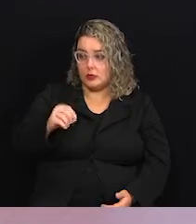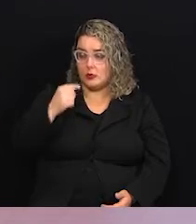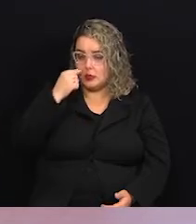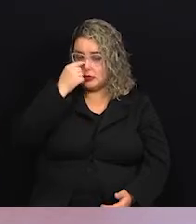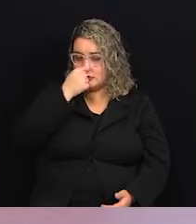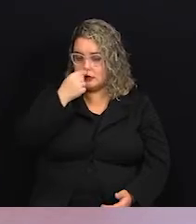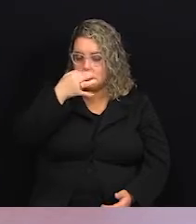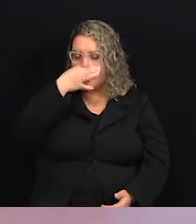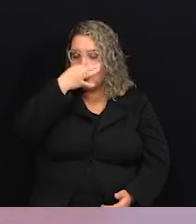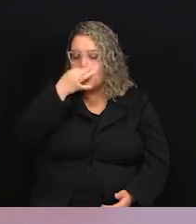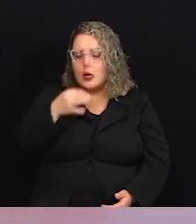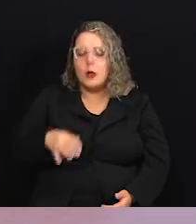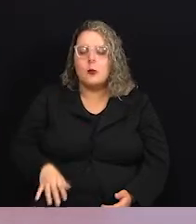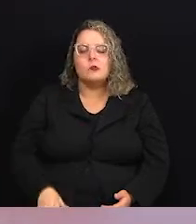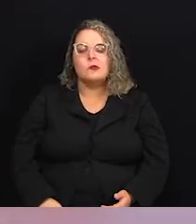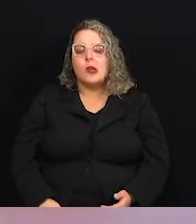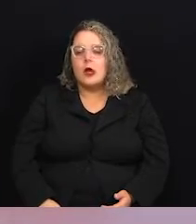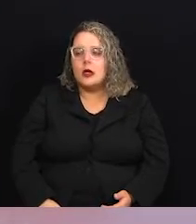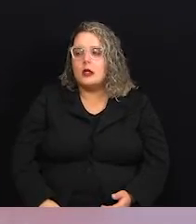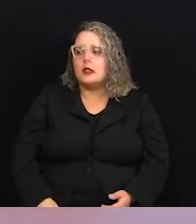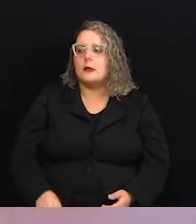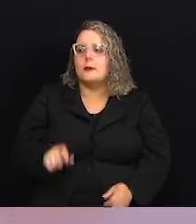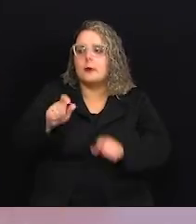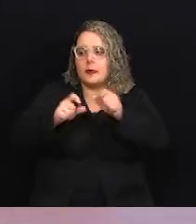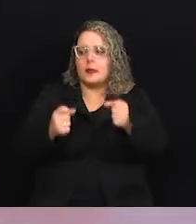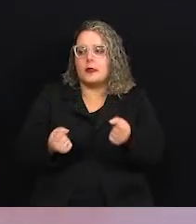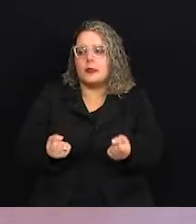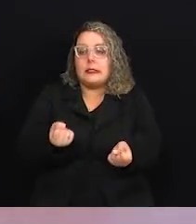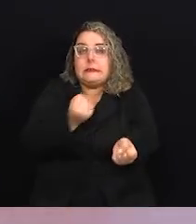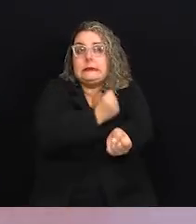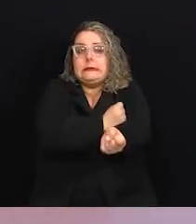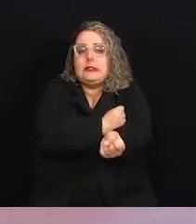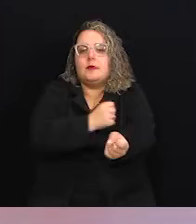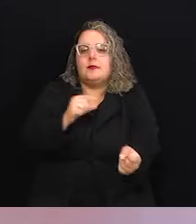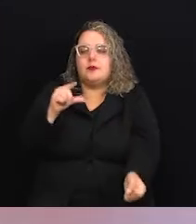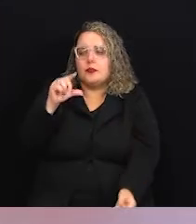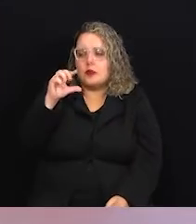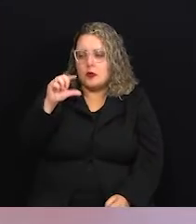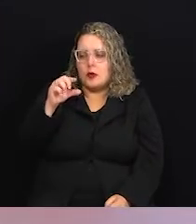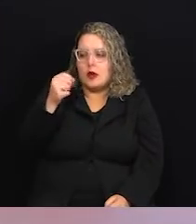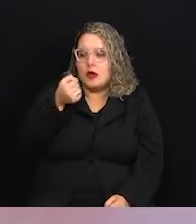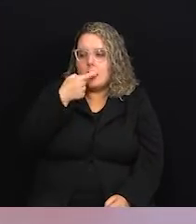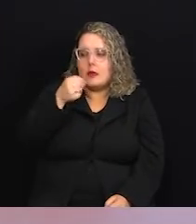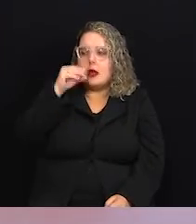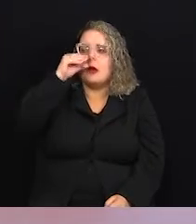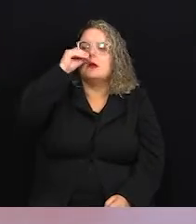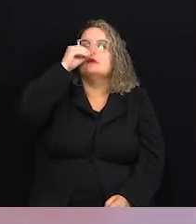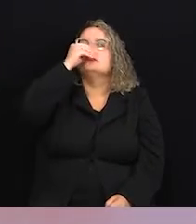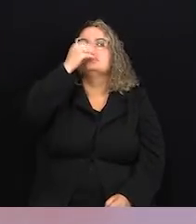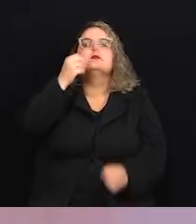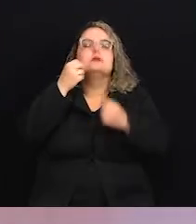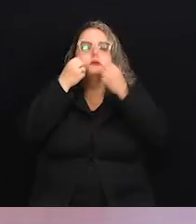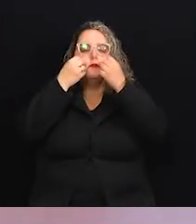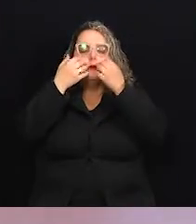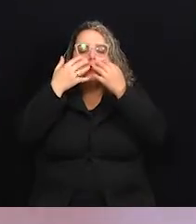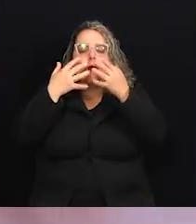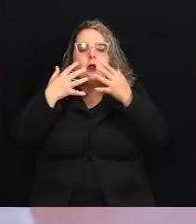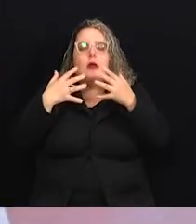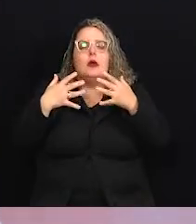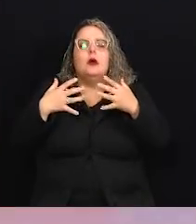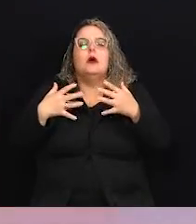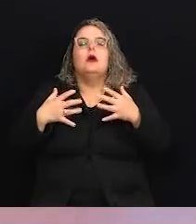uma coisa que a gente vê que algumas pessoas são viciadas, né, naquele remedinho que a gente pinga no nariz,